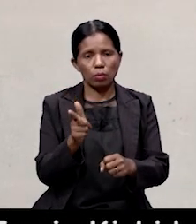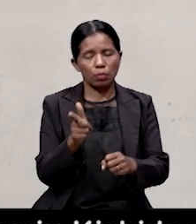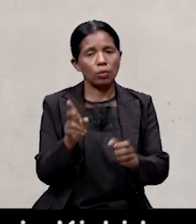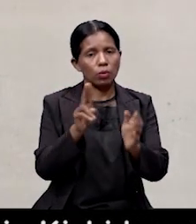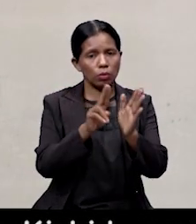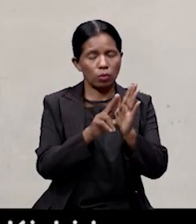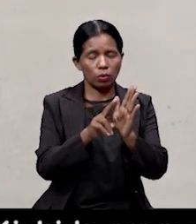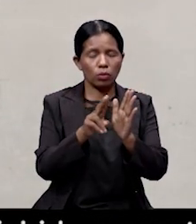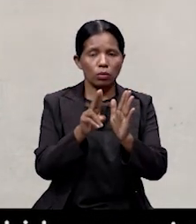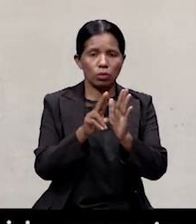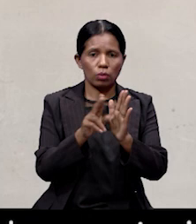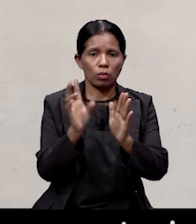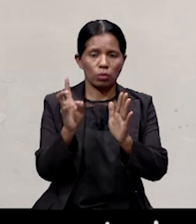a